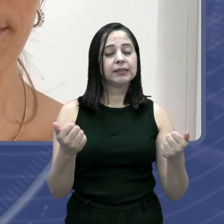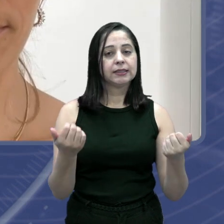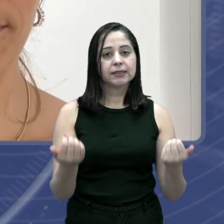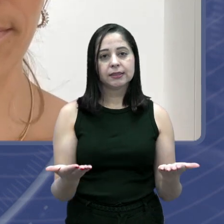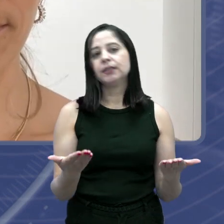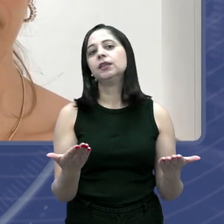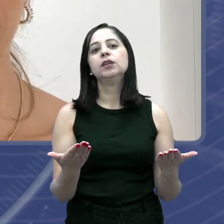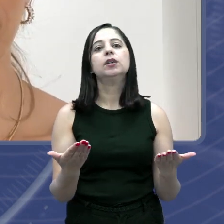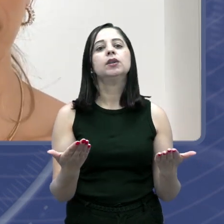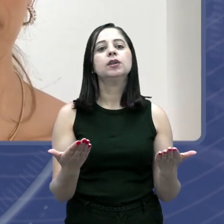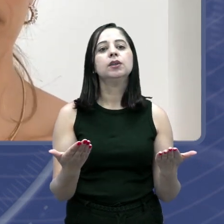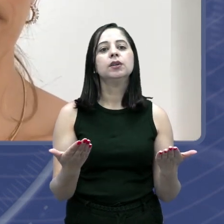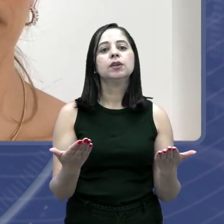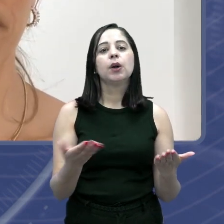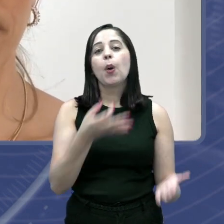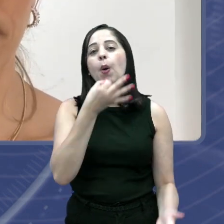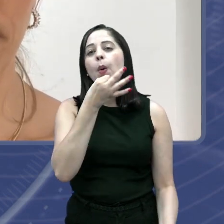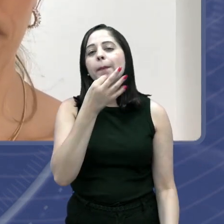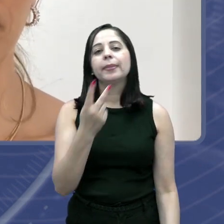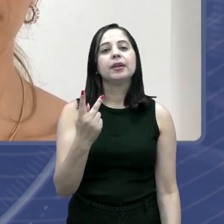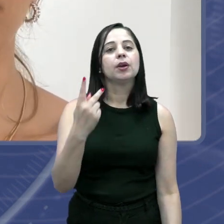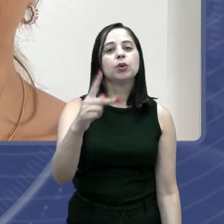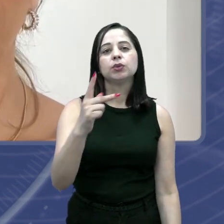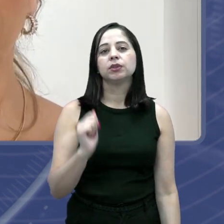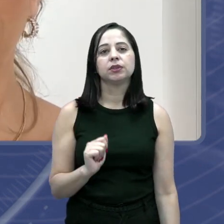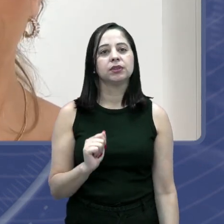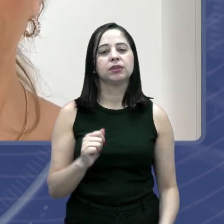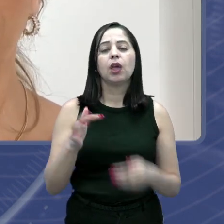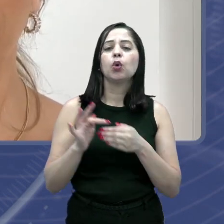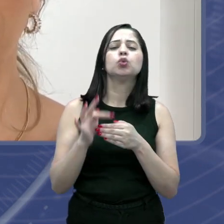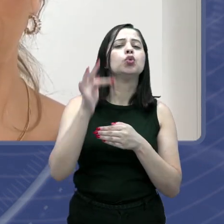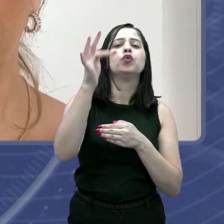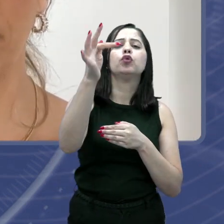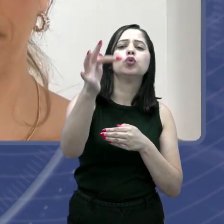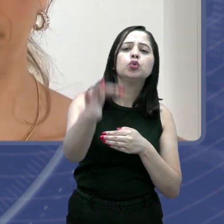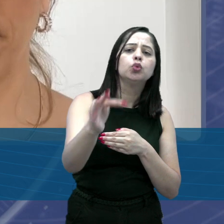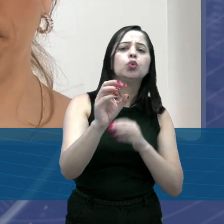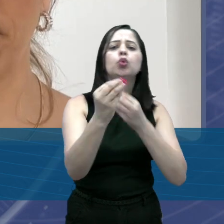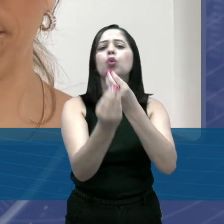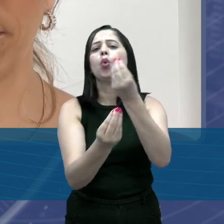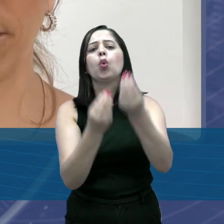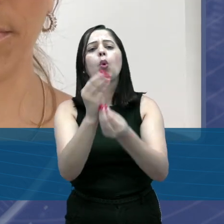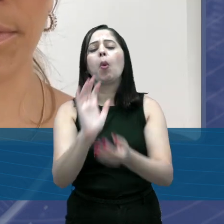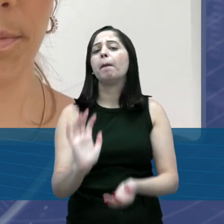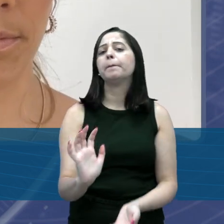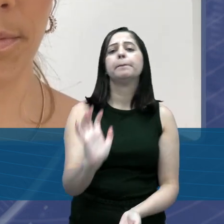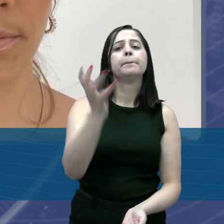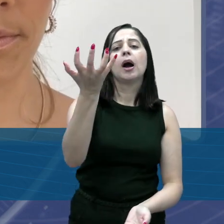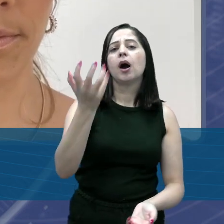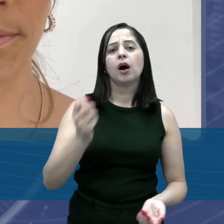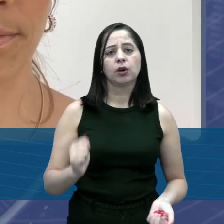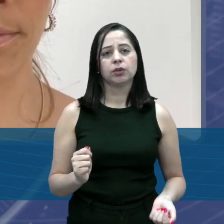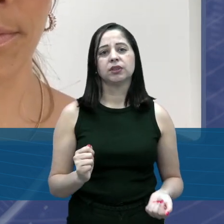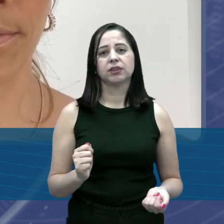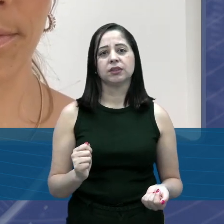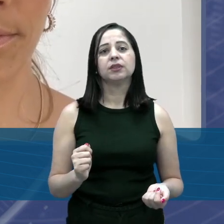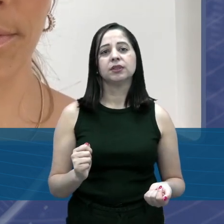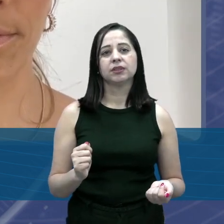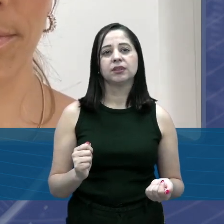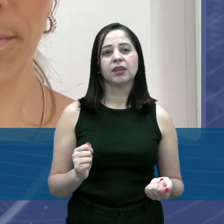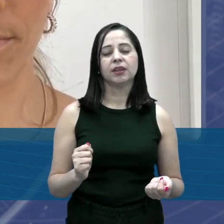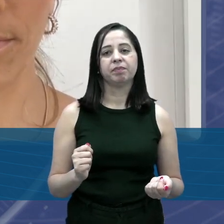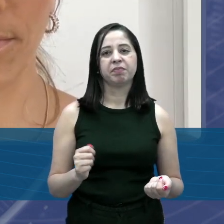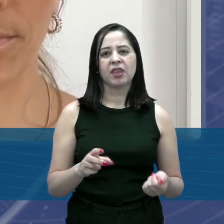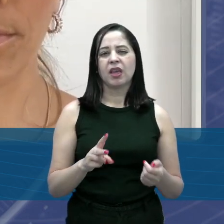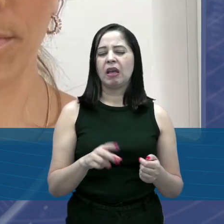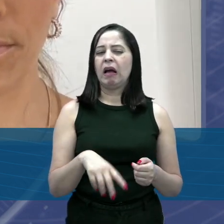o que a gente pode esperar, né, isso a médio, longo prazo, sobre essa situação? Os deslocamentos eles vão ser